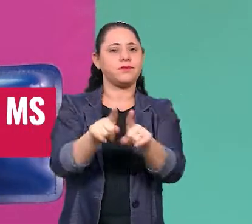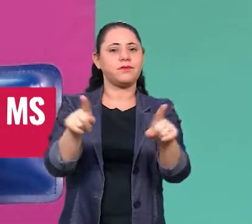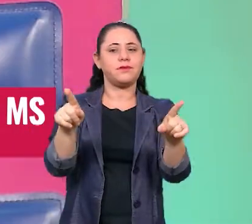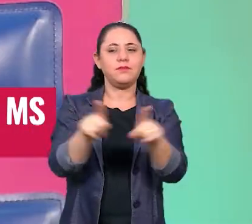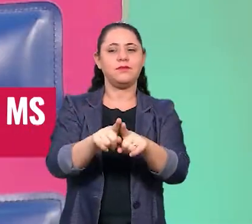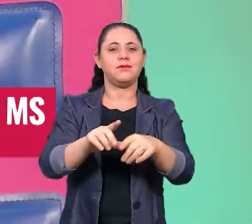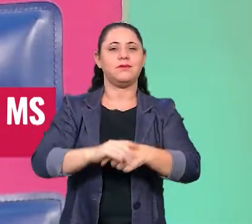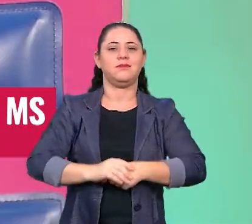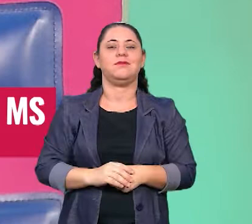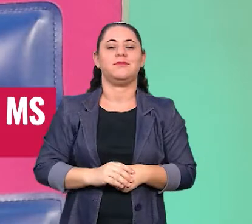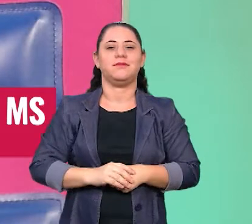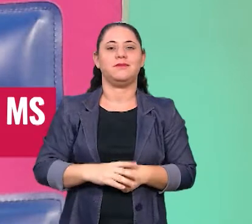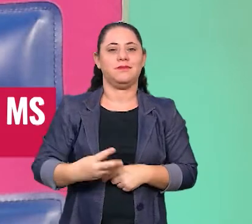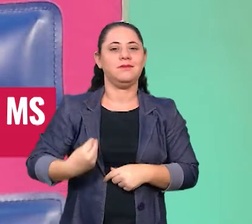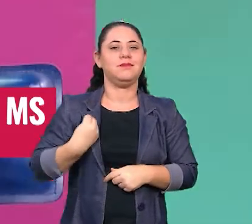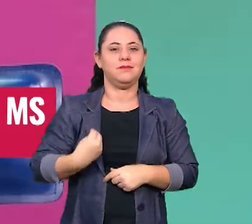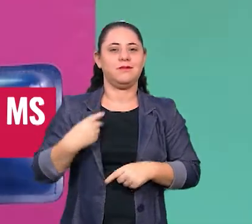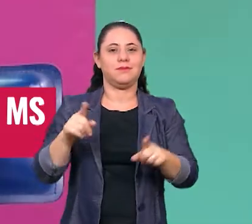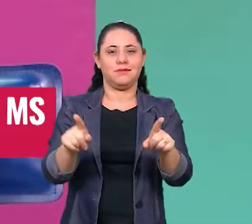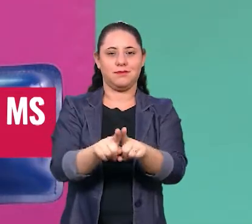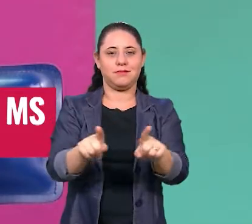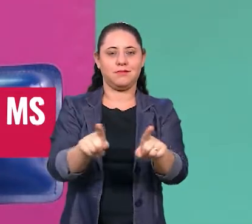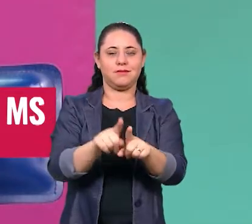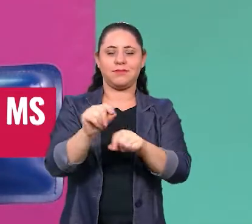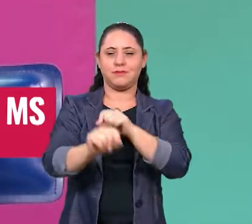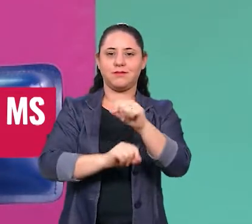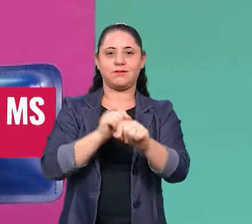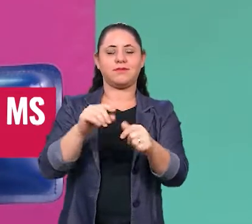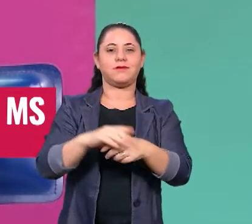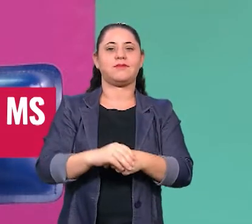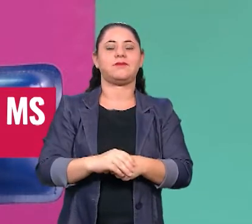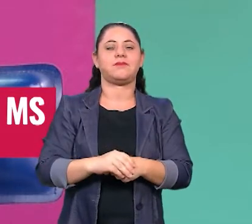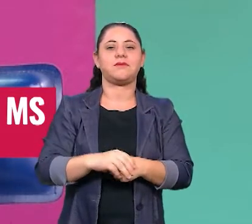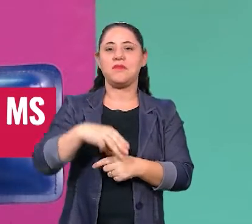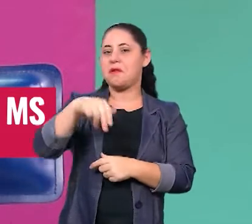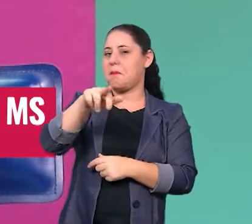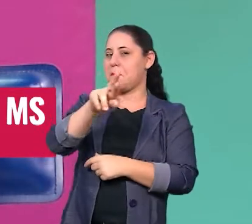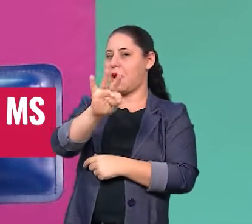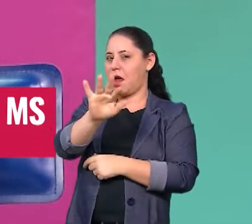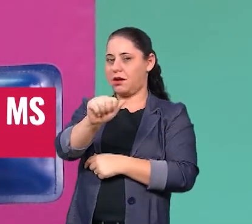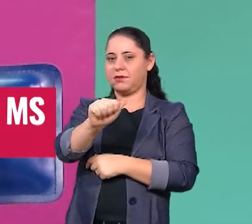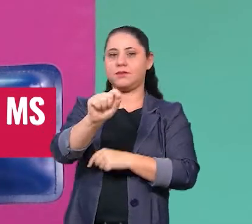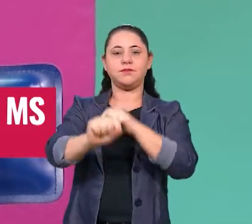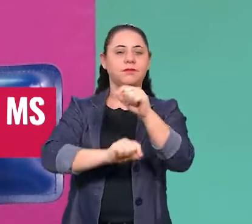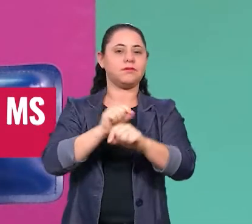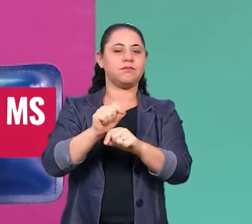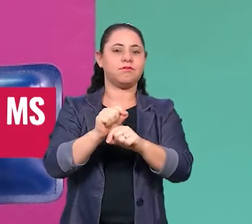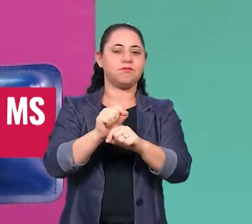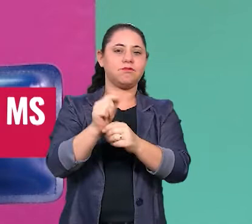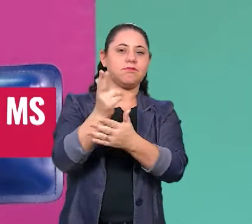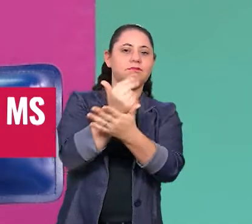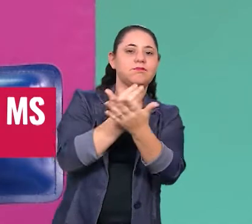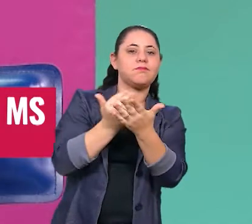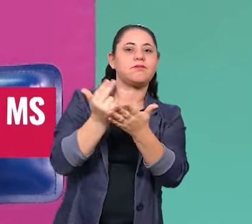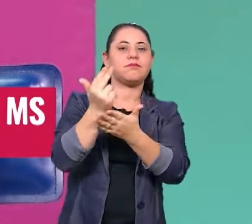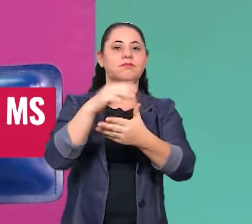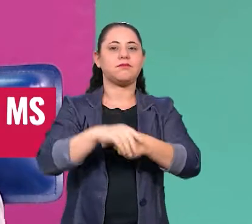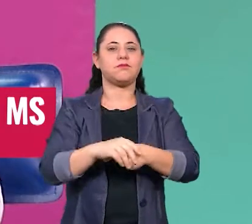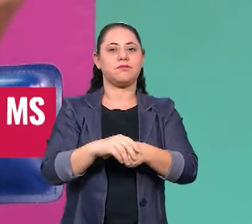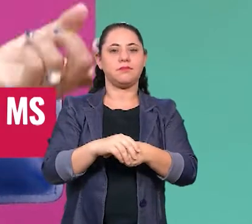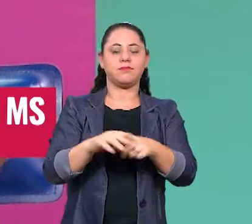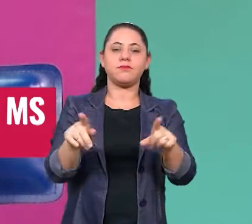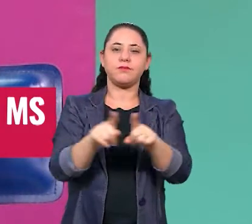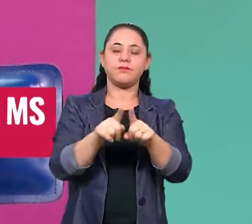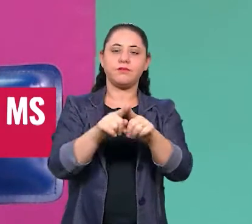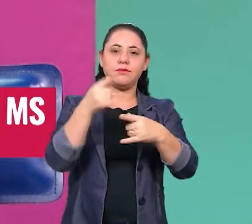casa. Eu abri e participei de lives de pessoas que eu achei que eu nunca ia estar, como Marta Medeiros, que é uma cronista que eu adoro. Um dia ela está lá na casa dela,